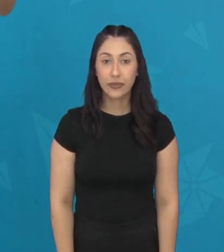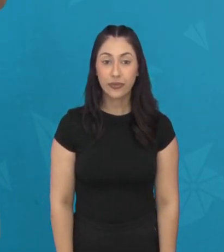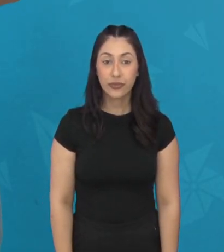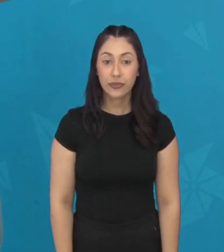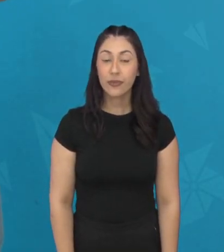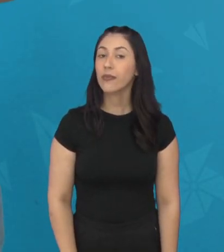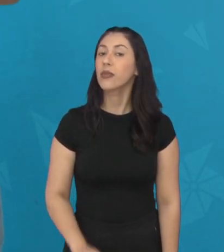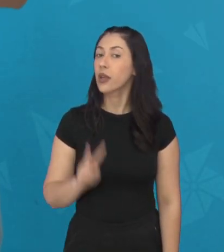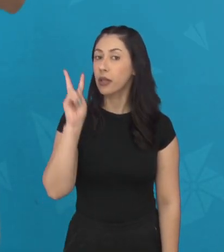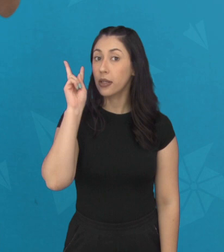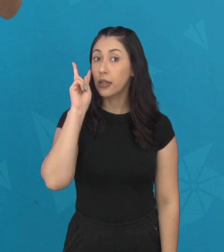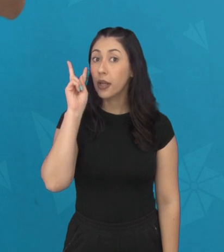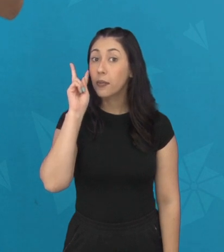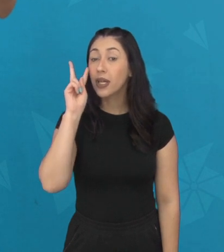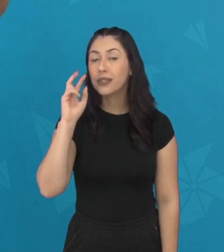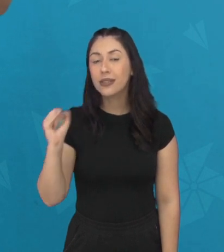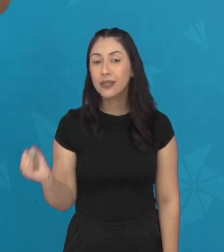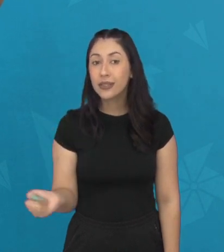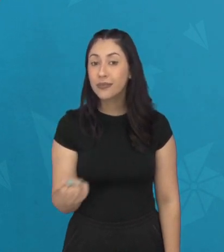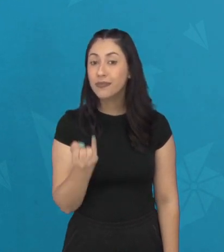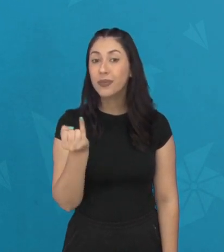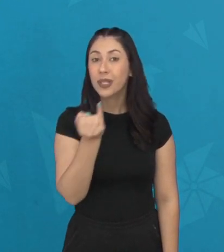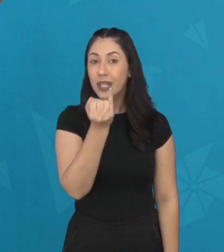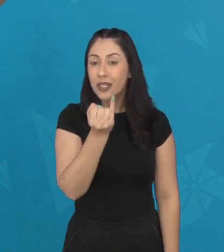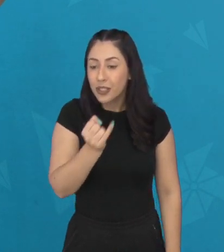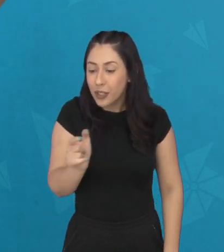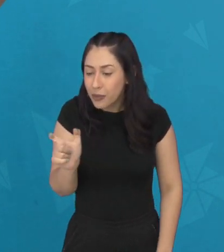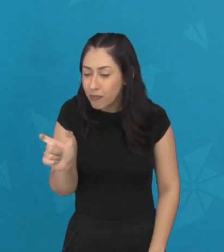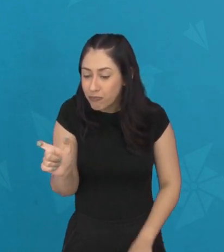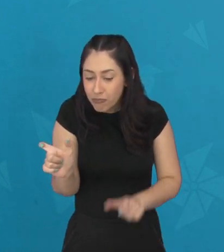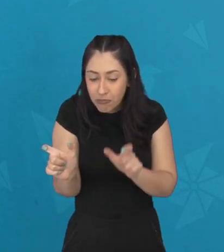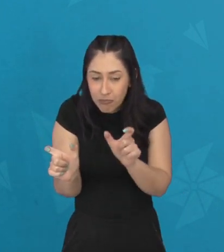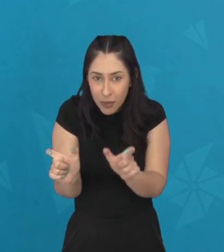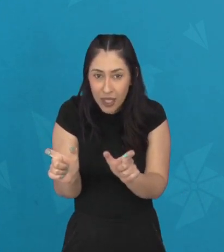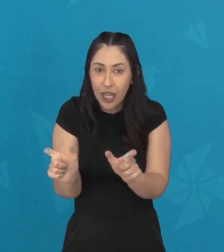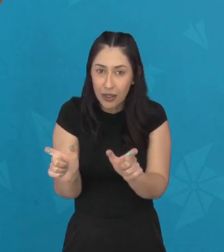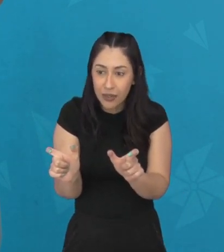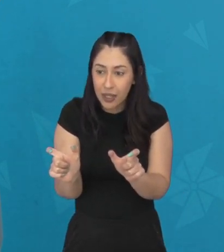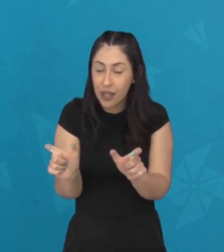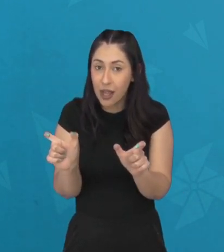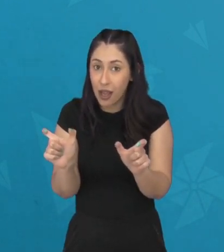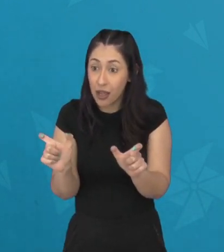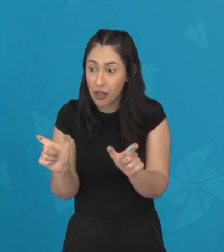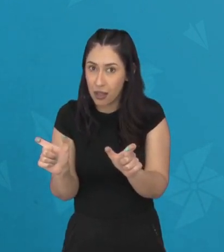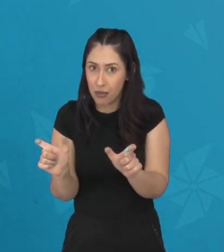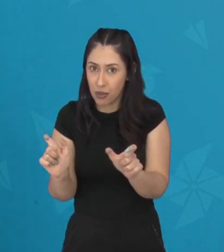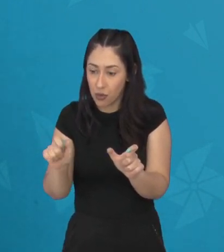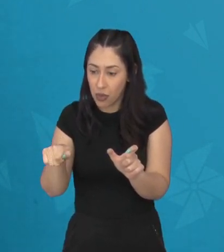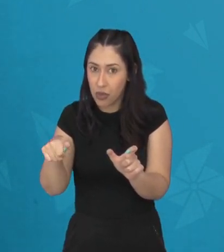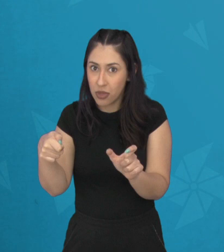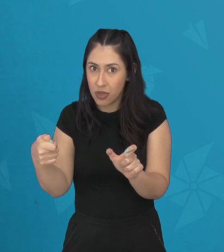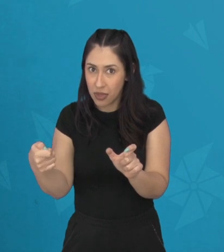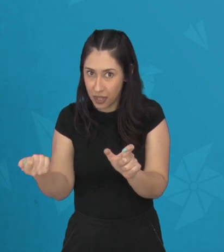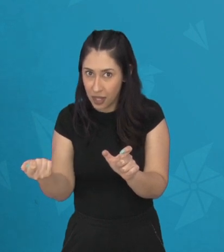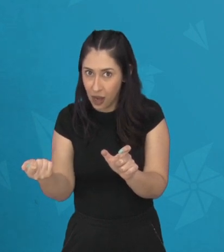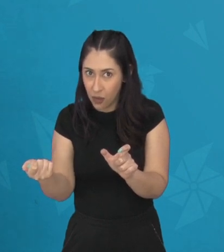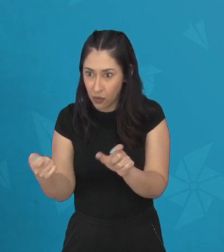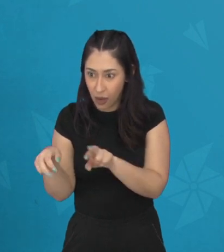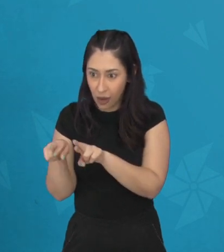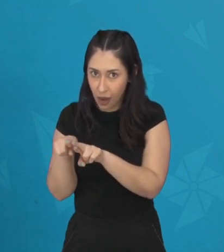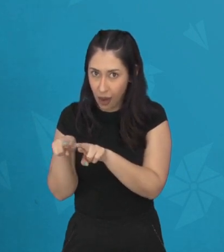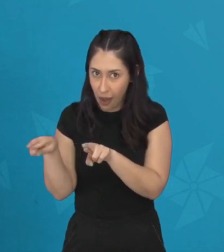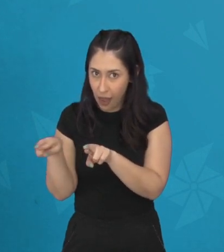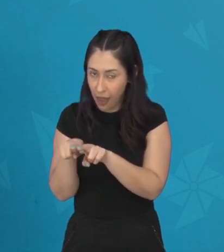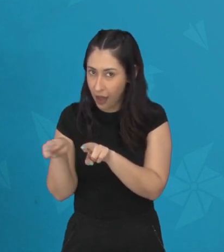Lembrando dessa importância da questão das palavras que são reagentes e produtos, né? Reagentes está do lado da receita que você ainda não